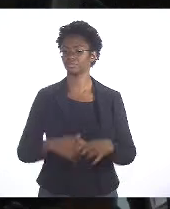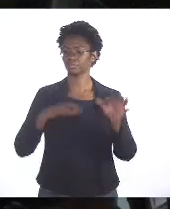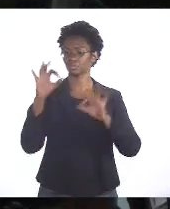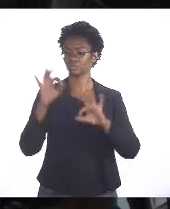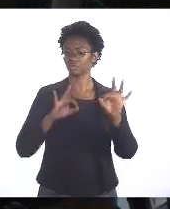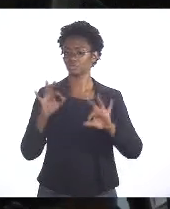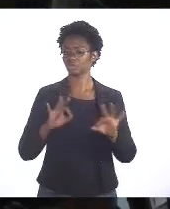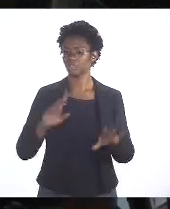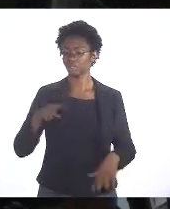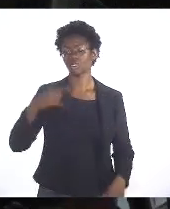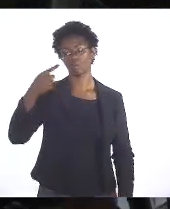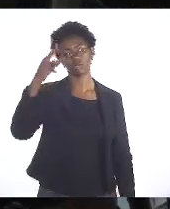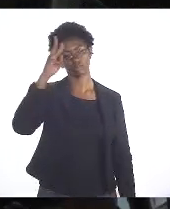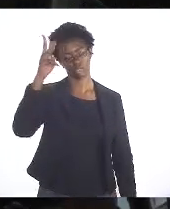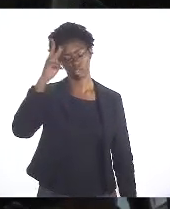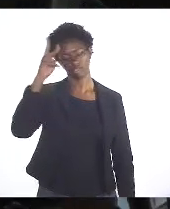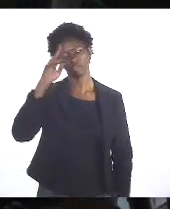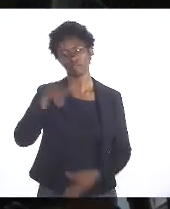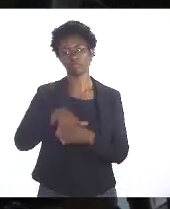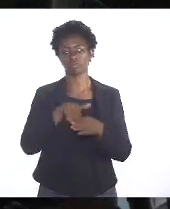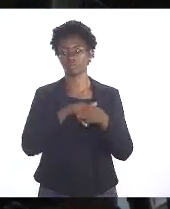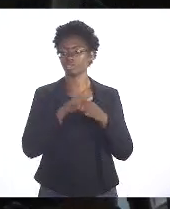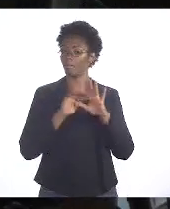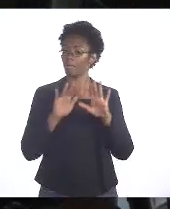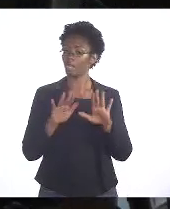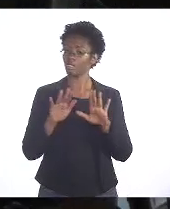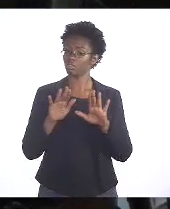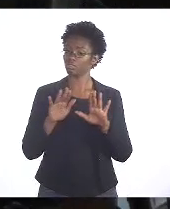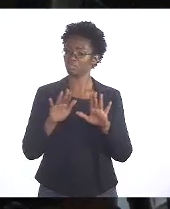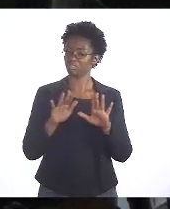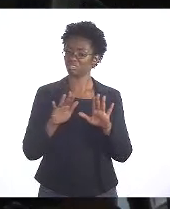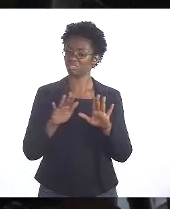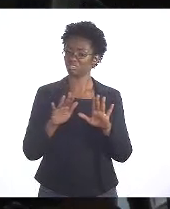próxima terça-feira. Mas parece que